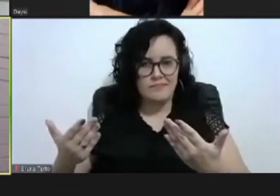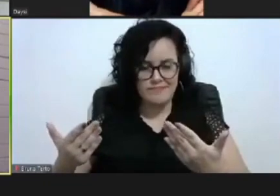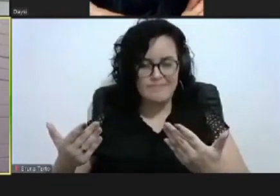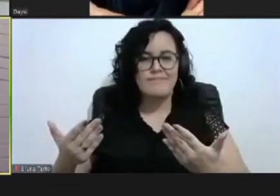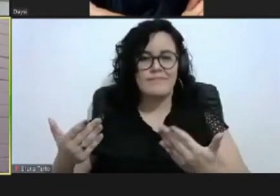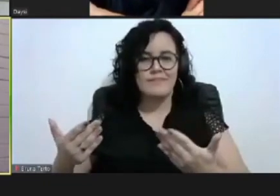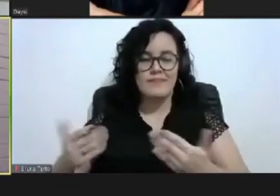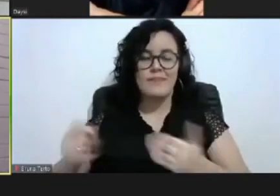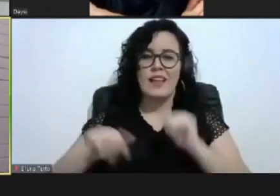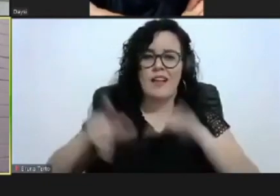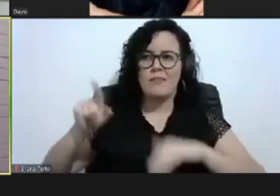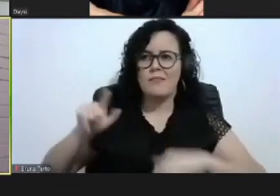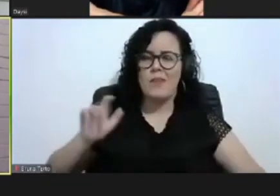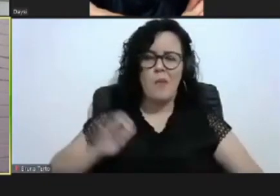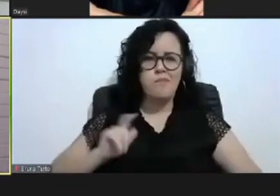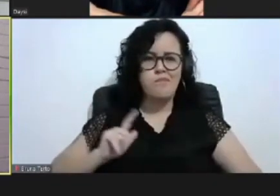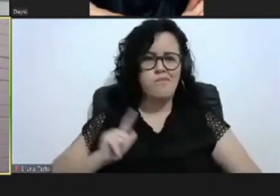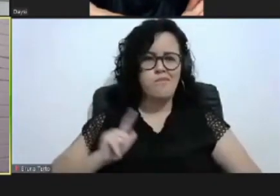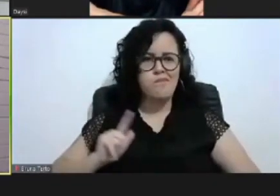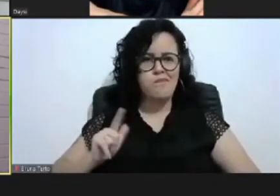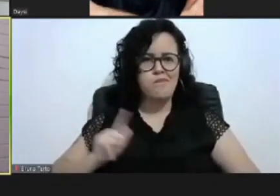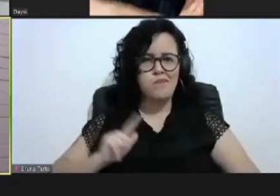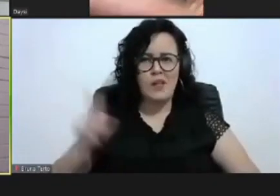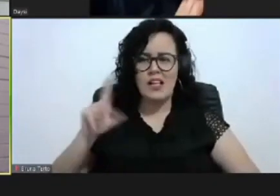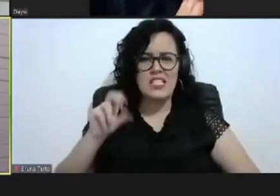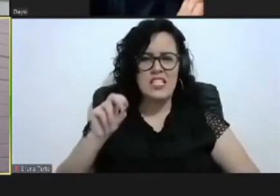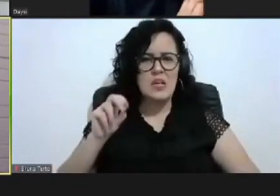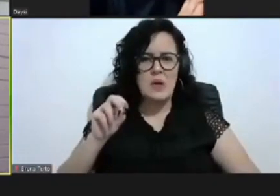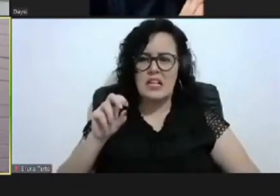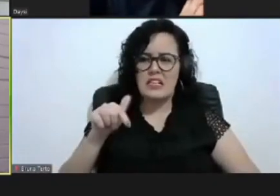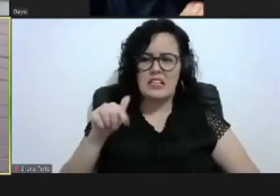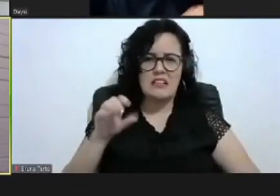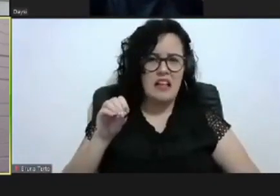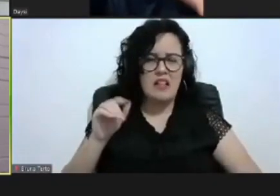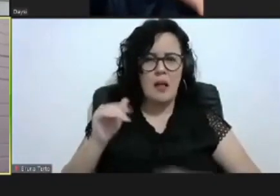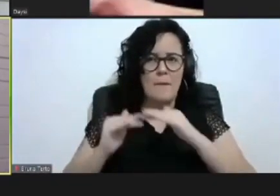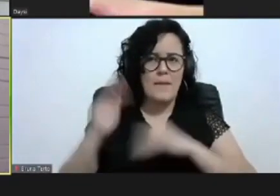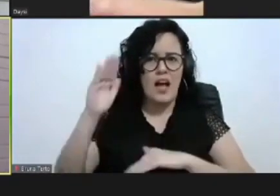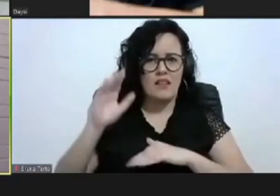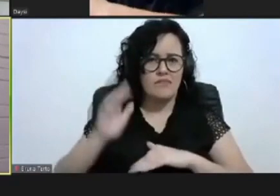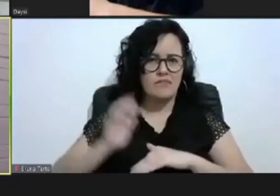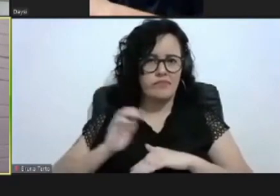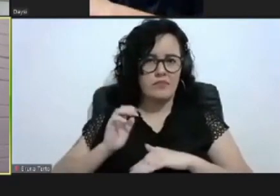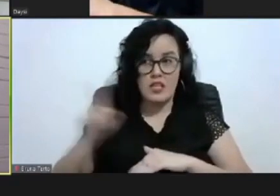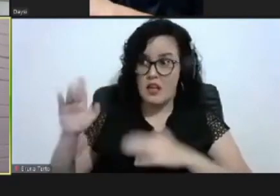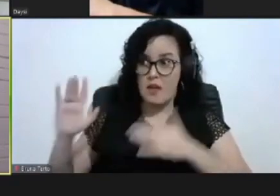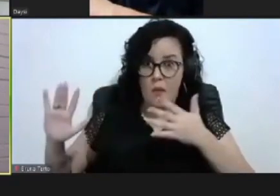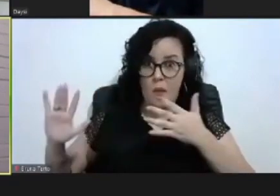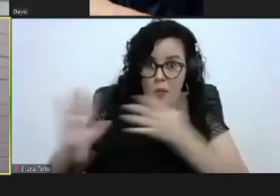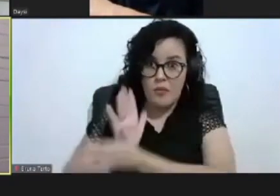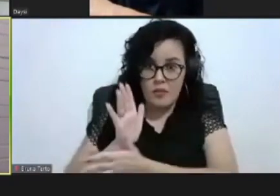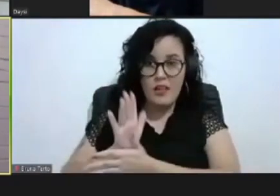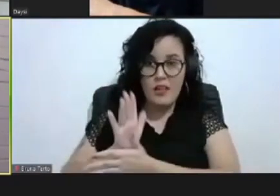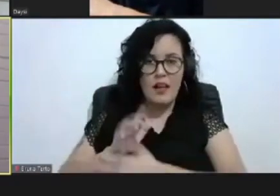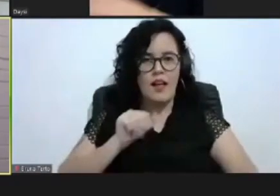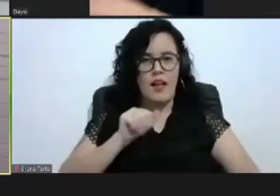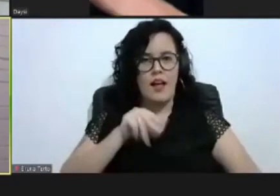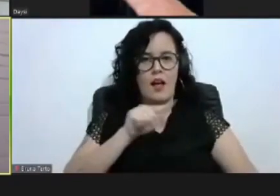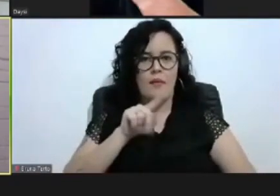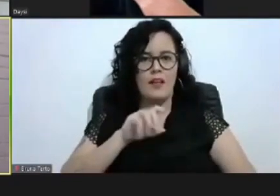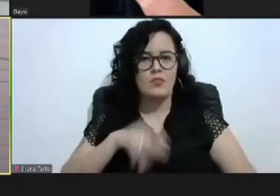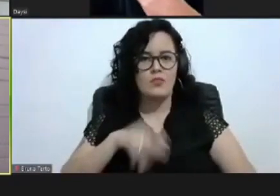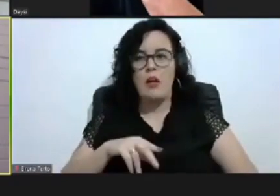vezes 70%, 80% do faturamento, sem elas, as editoras correram loucamente para a Amazon fazendo qualquer